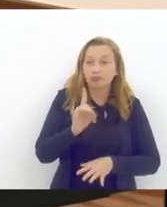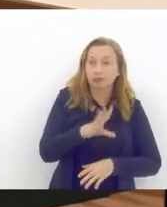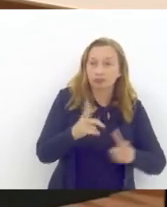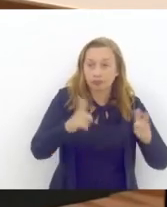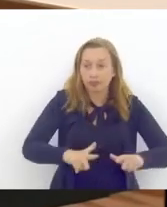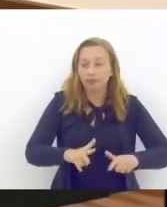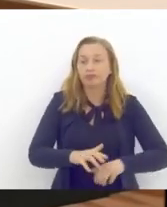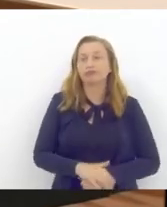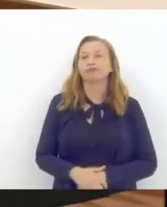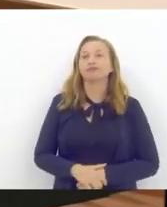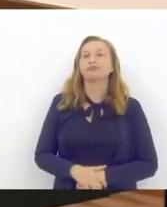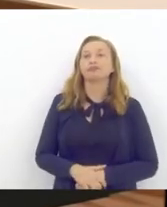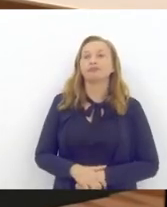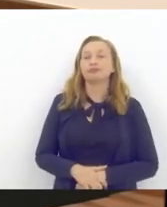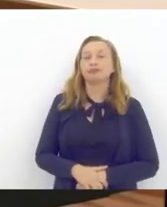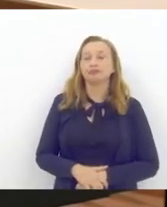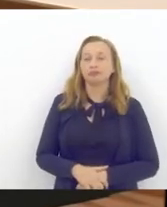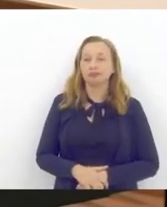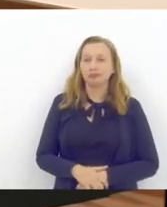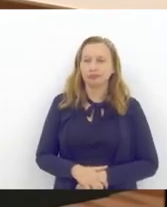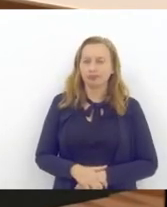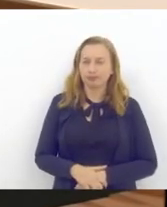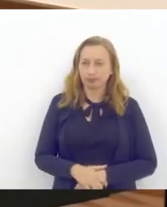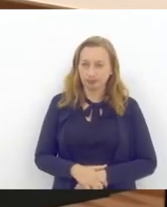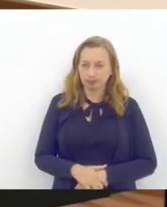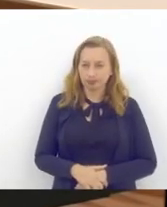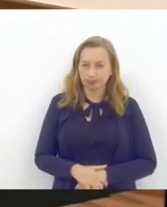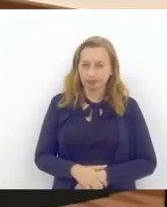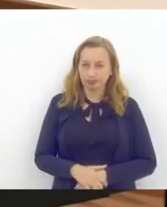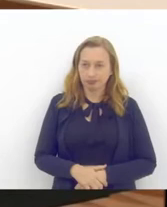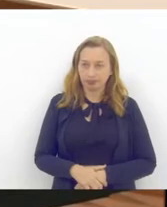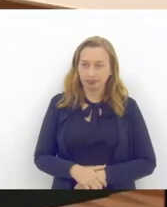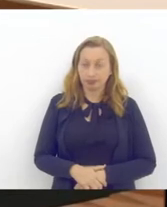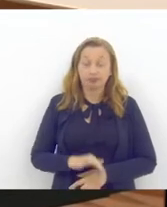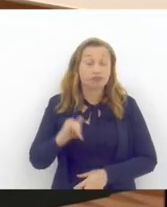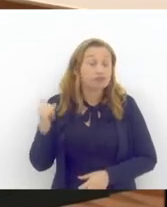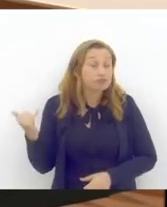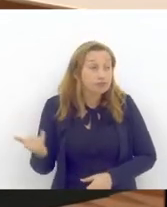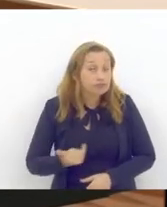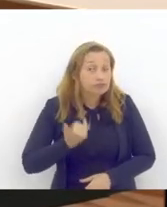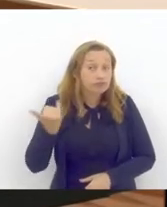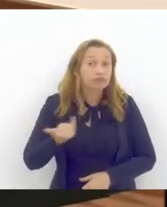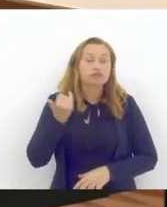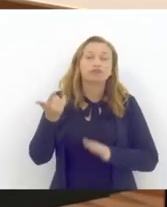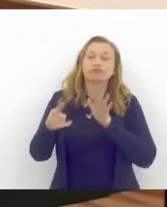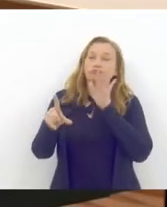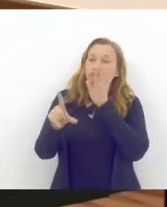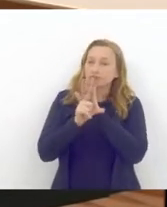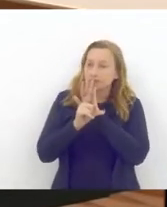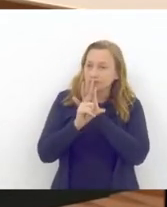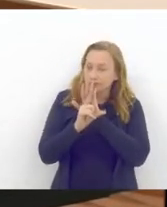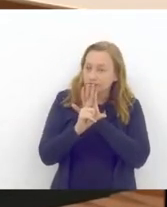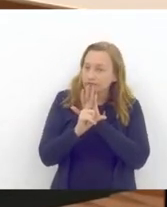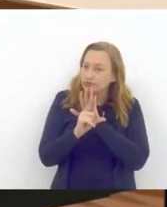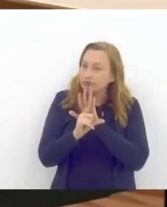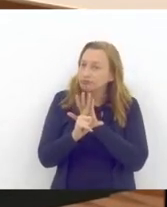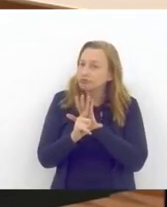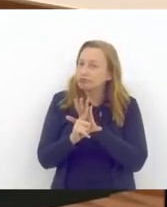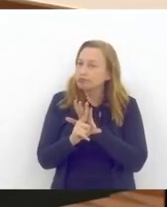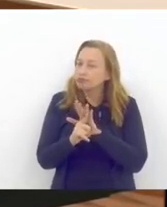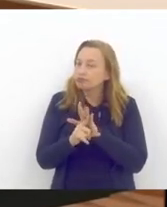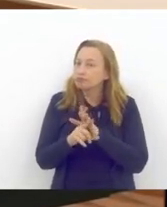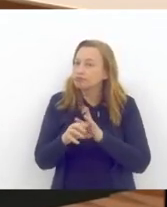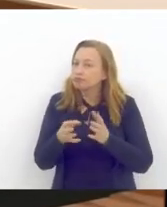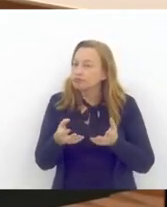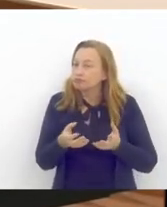territórios. E aí a importância desta legislação que busca o